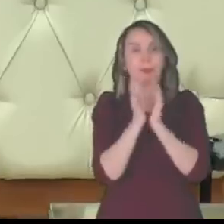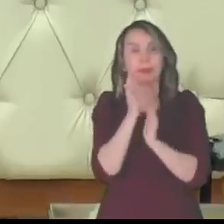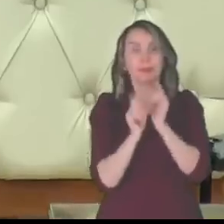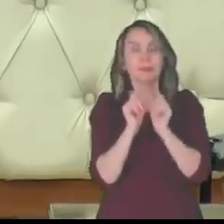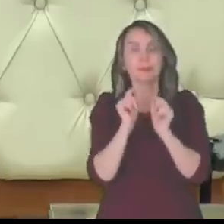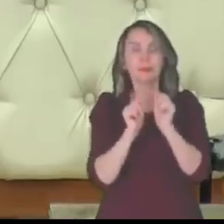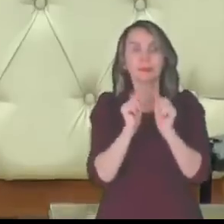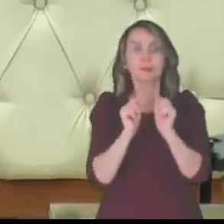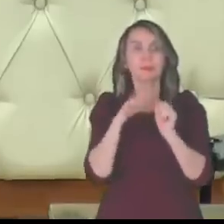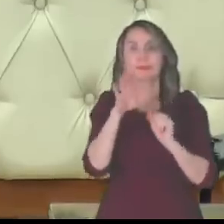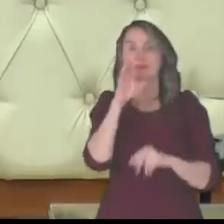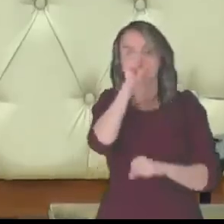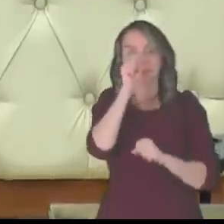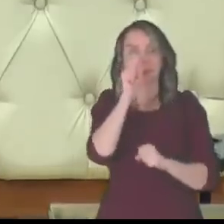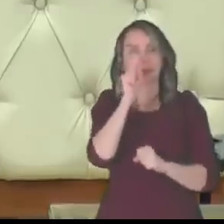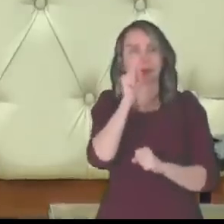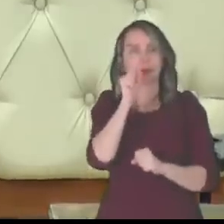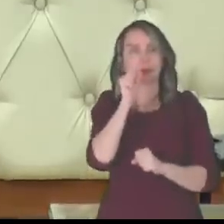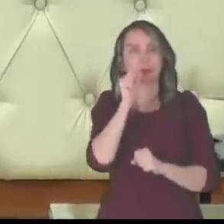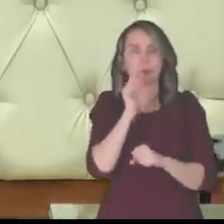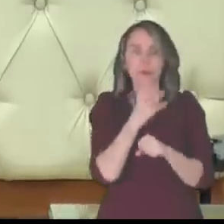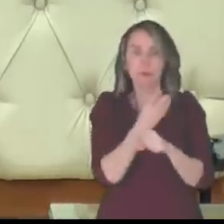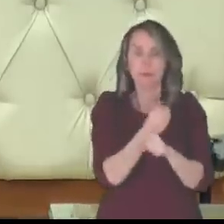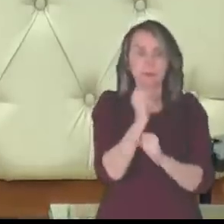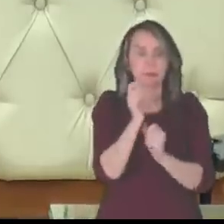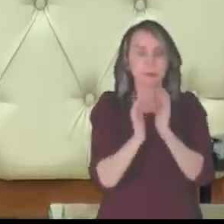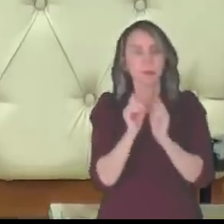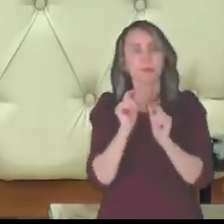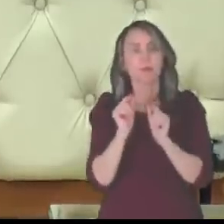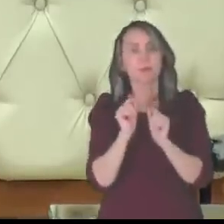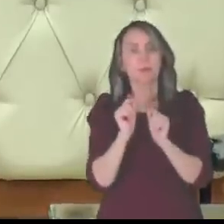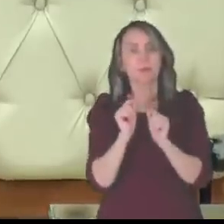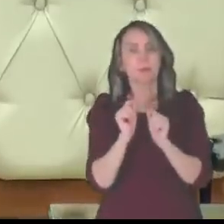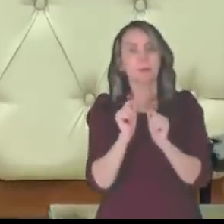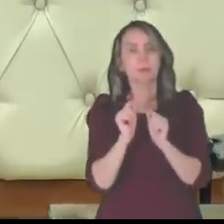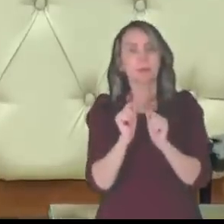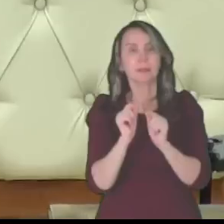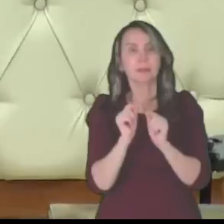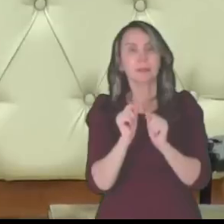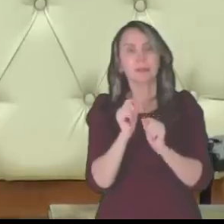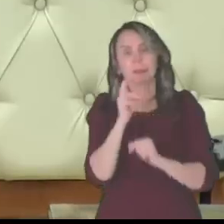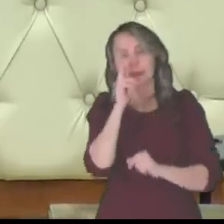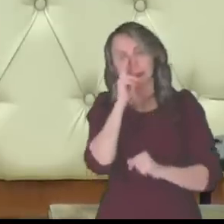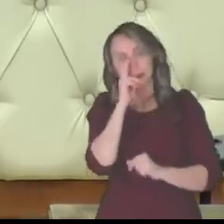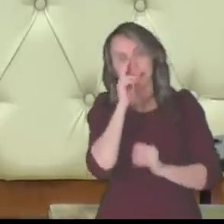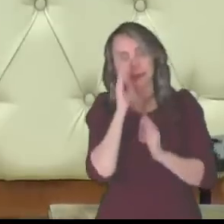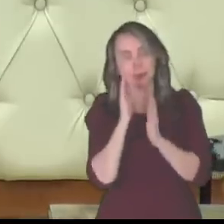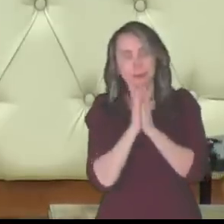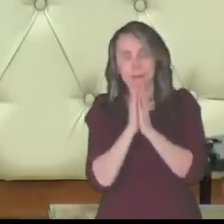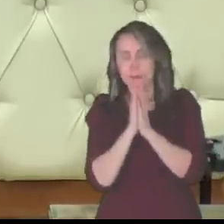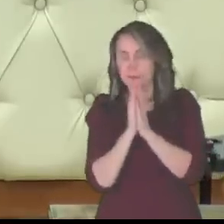mais forte qual é o incenso da igreja e crente que não queima incenso